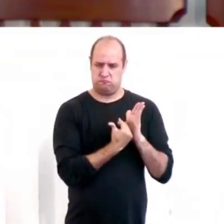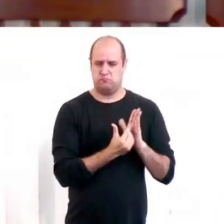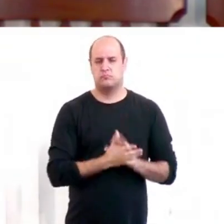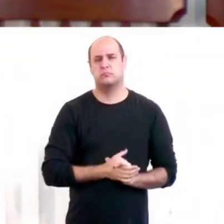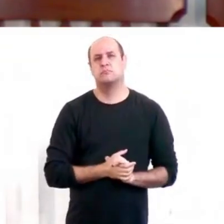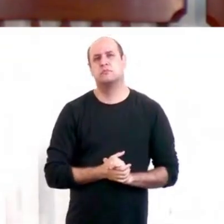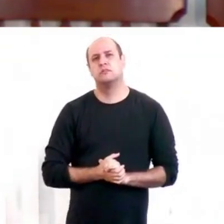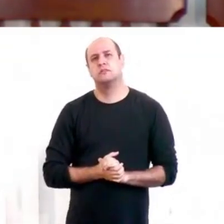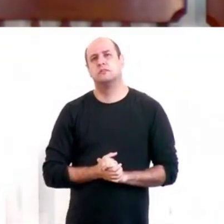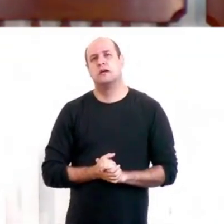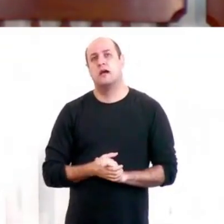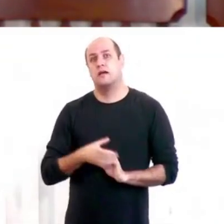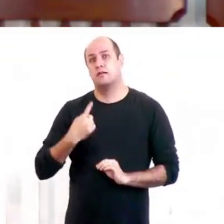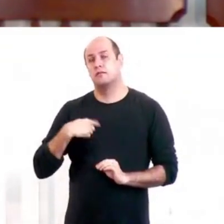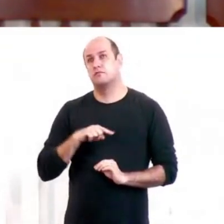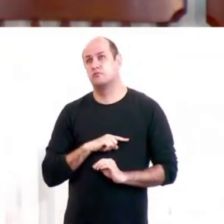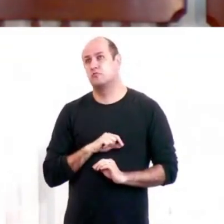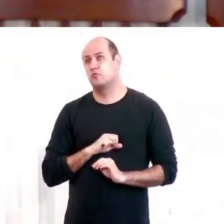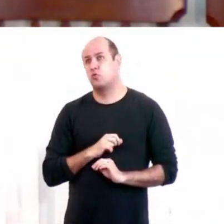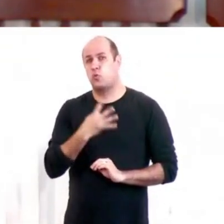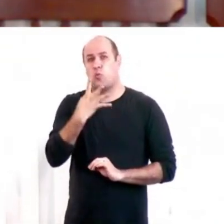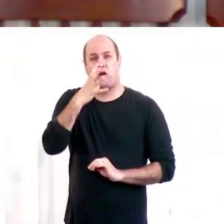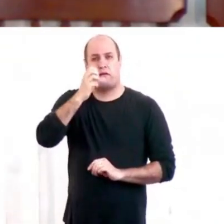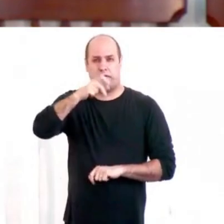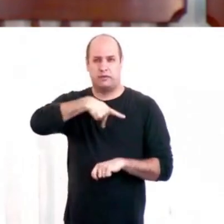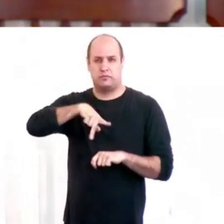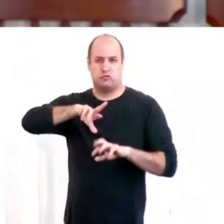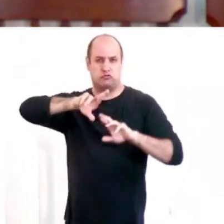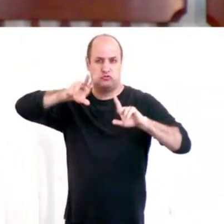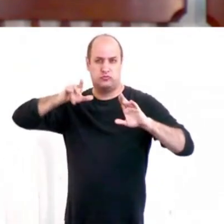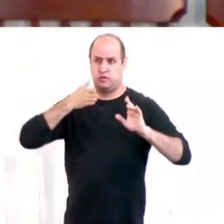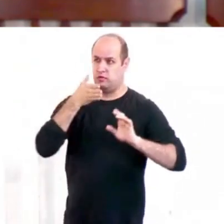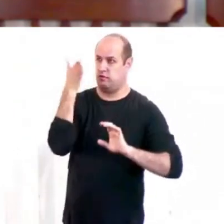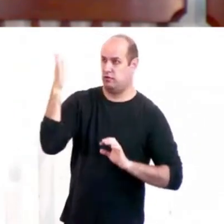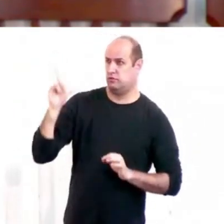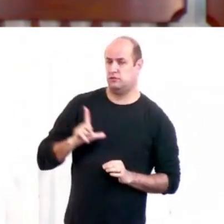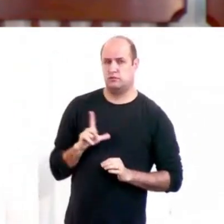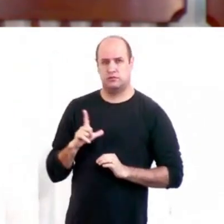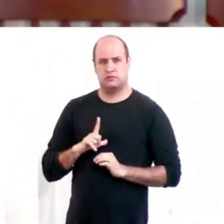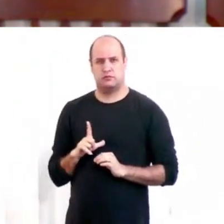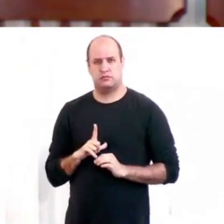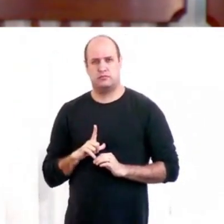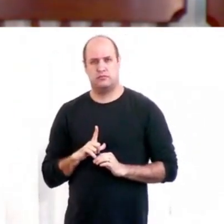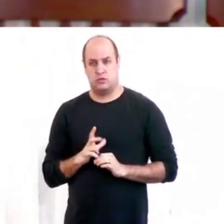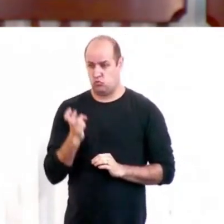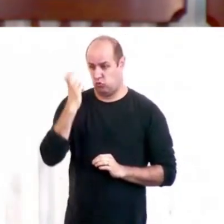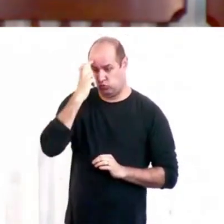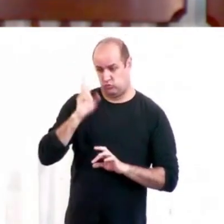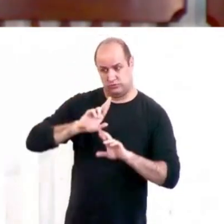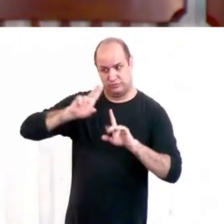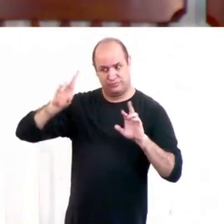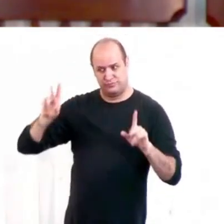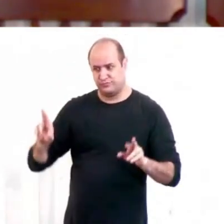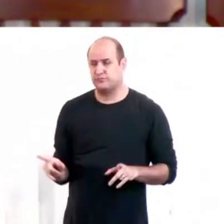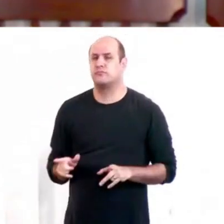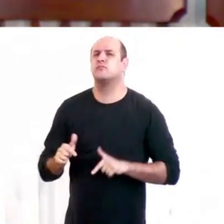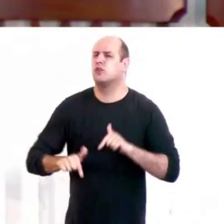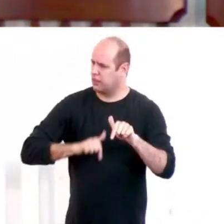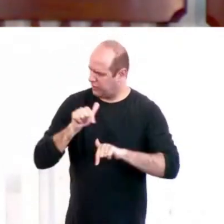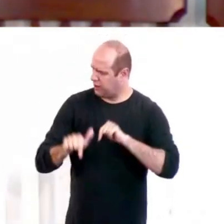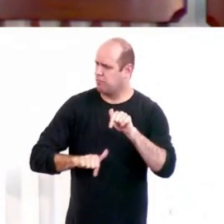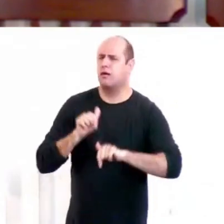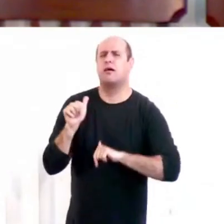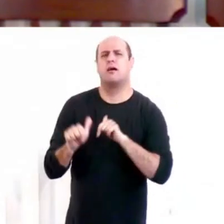Nós estamos em mais de 40 países, etnias, trabalhando ali. Além dessa história que eu contei